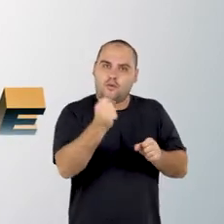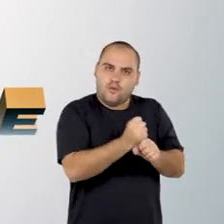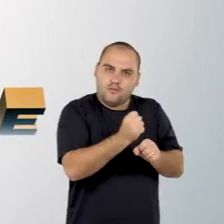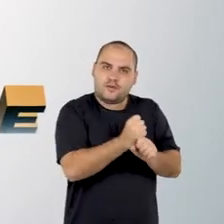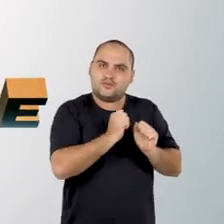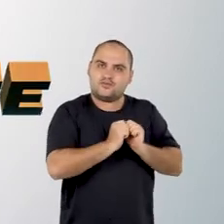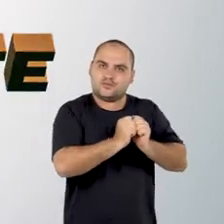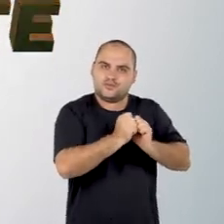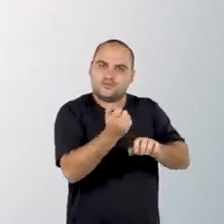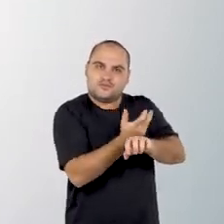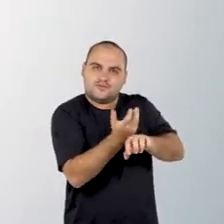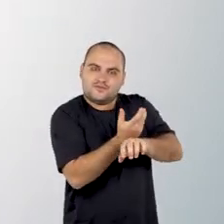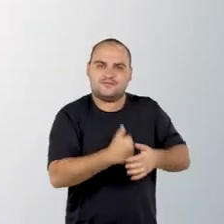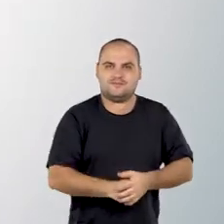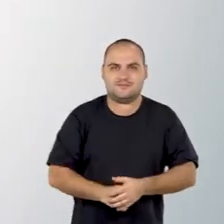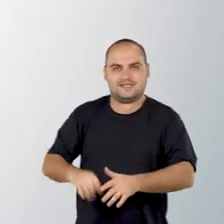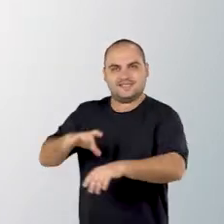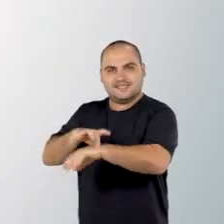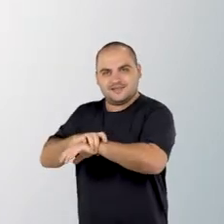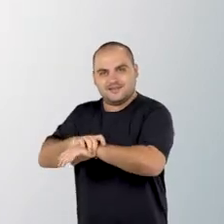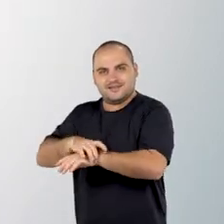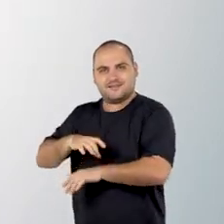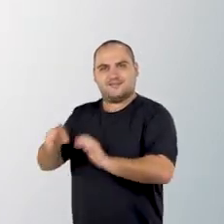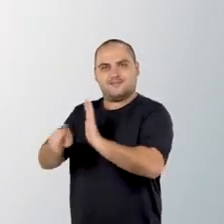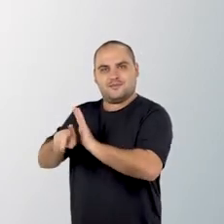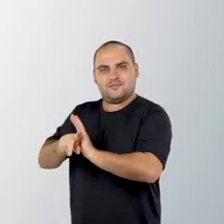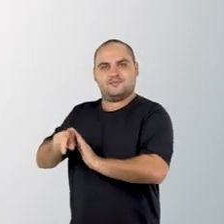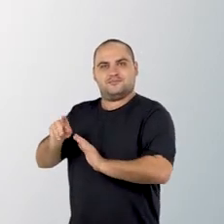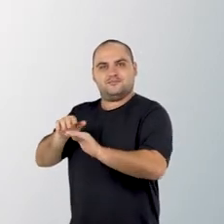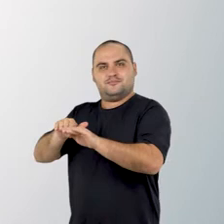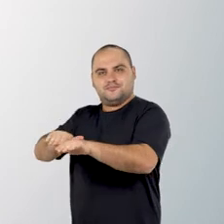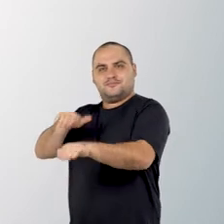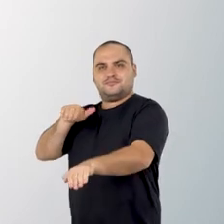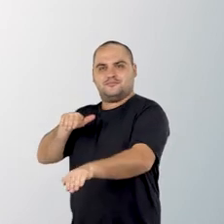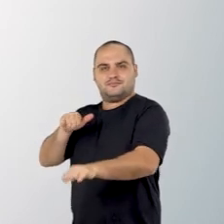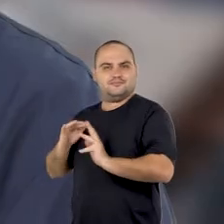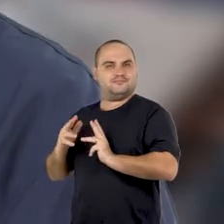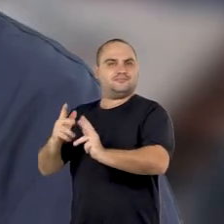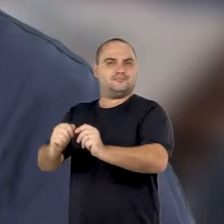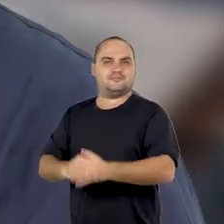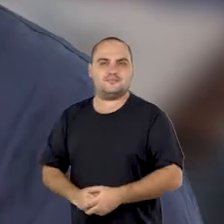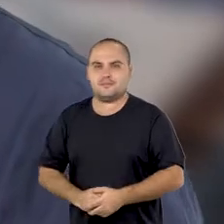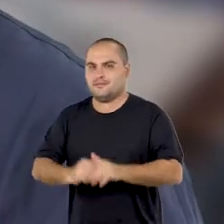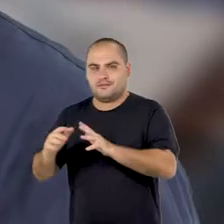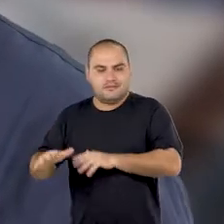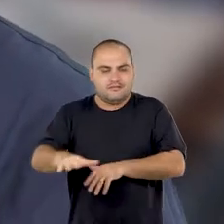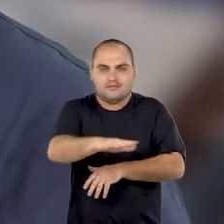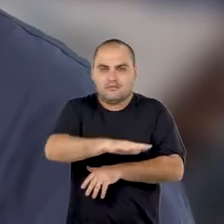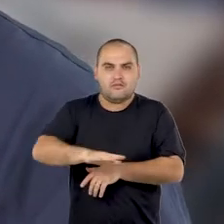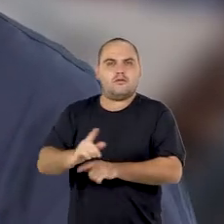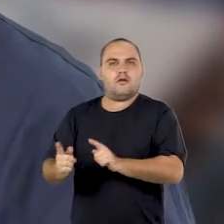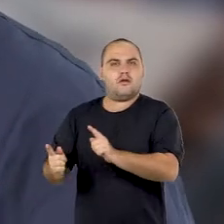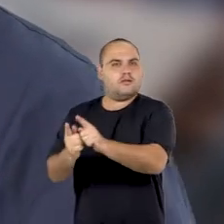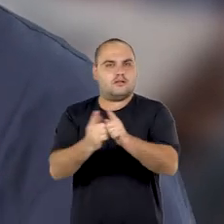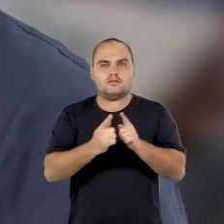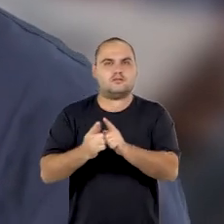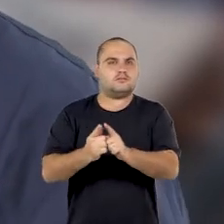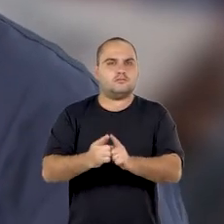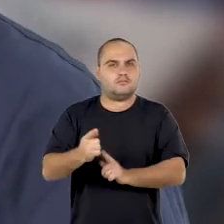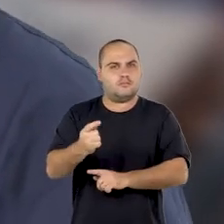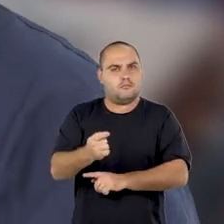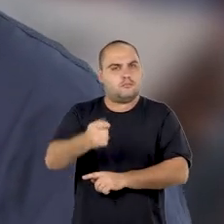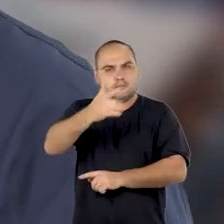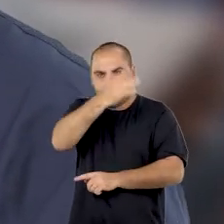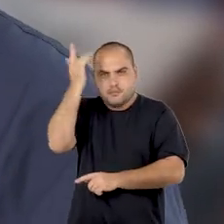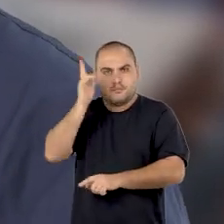junto com a agricultura, a segurança com o trânsito e assim por diante. Todos os setores serão atendidos com menos